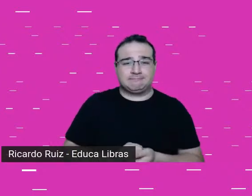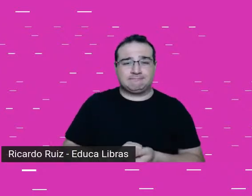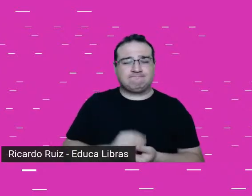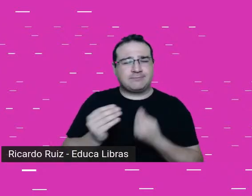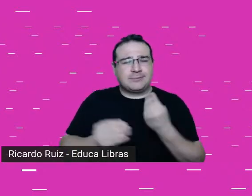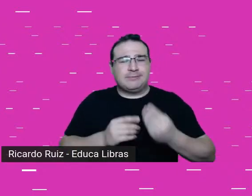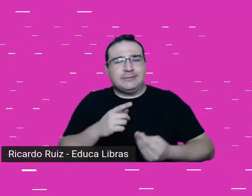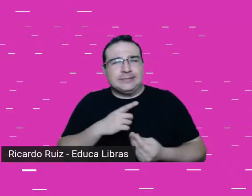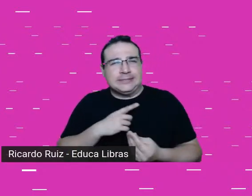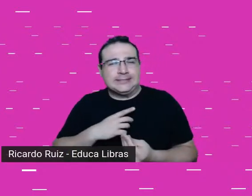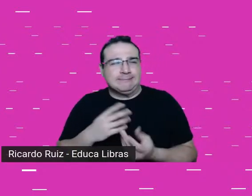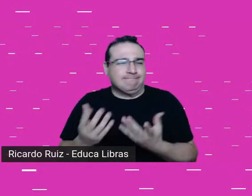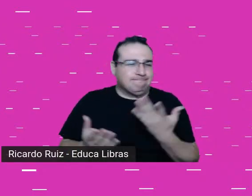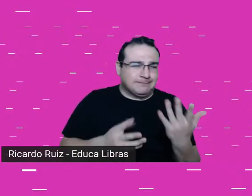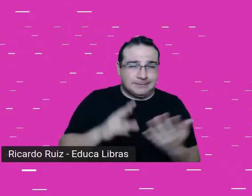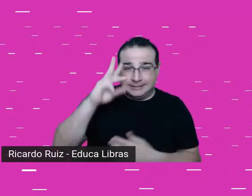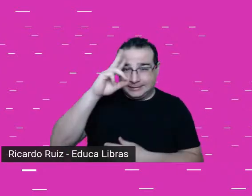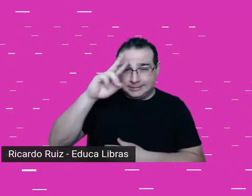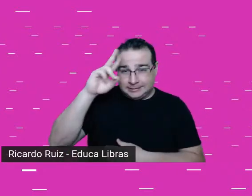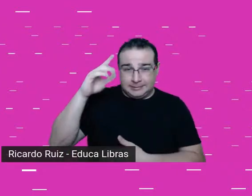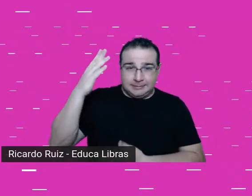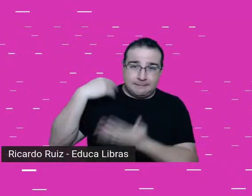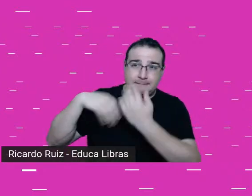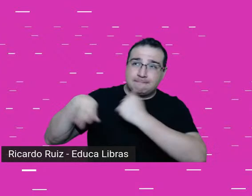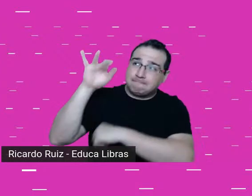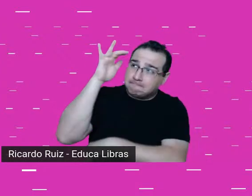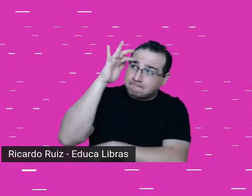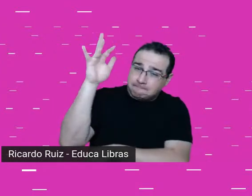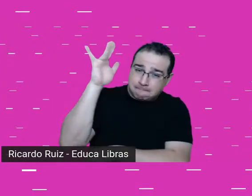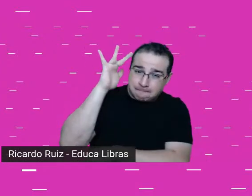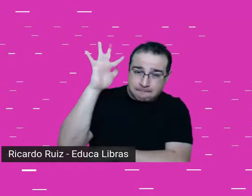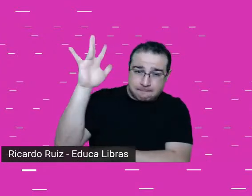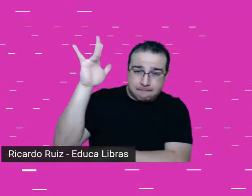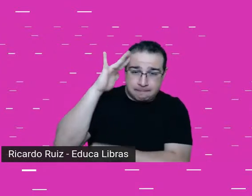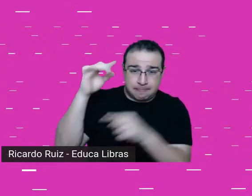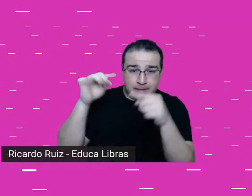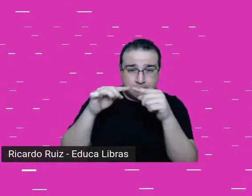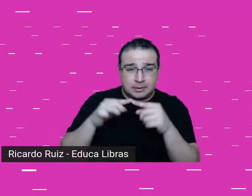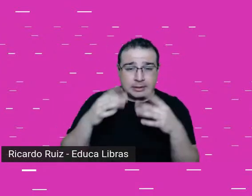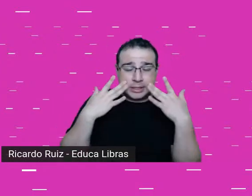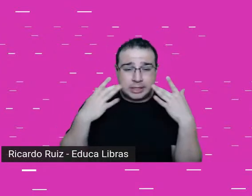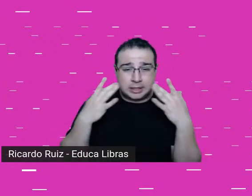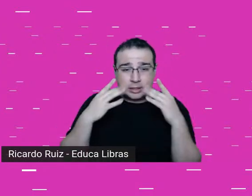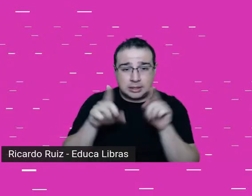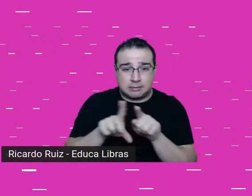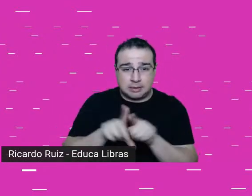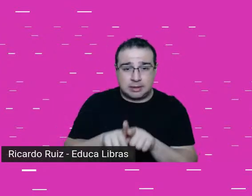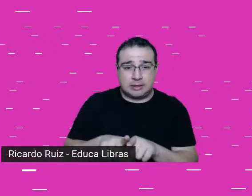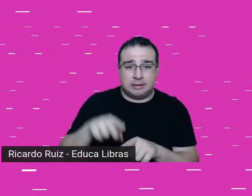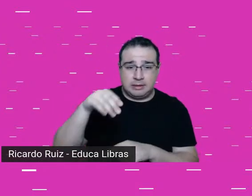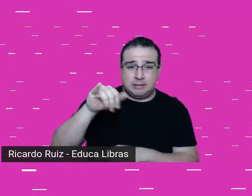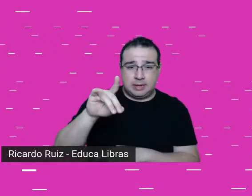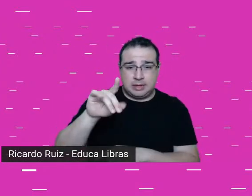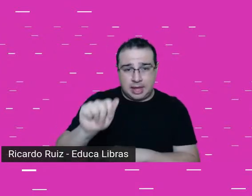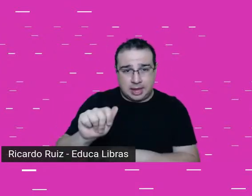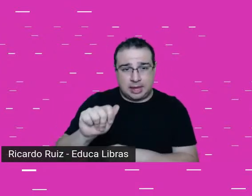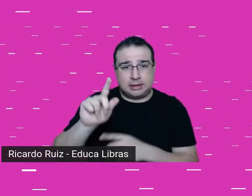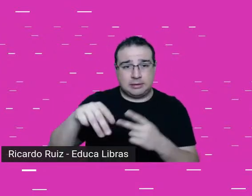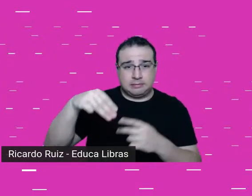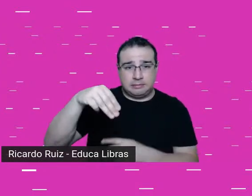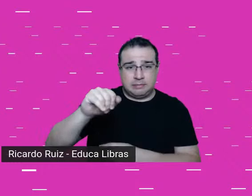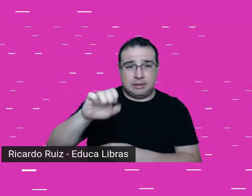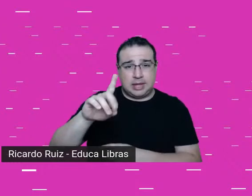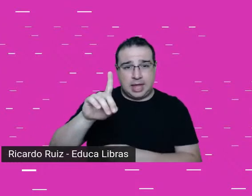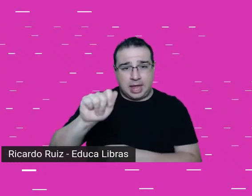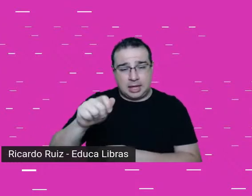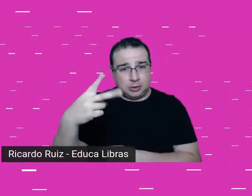esbarrando aí nas memórias e nas reflexões sobre as encenações de Medeia e Medeia II, que são